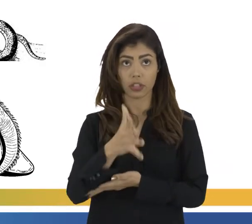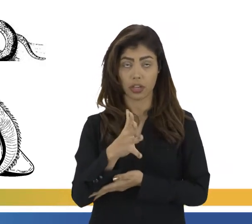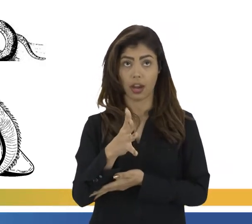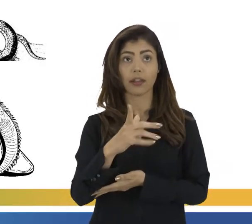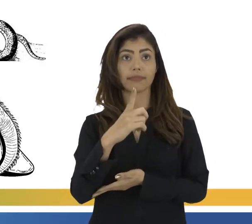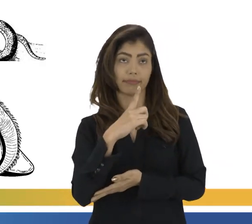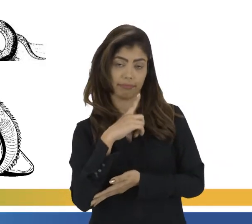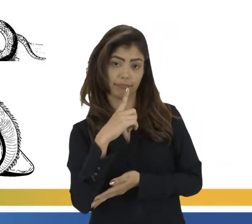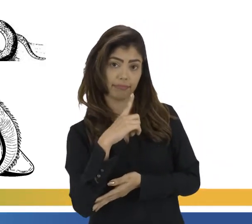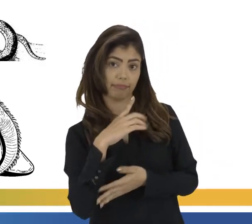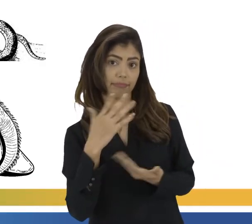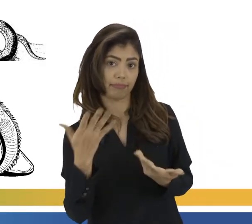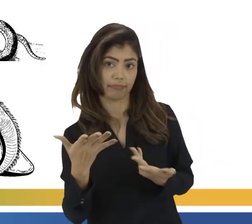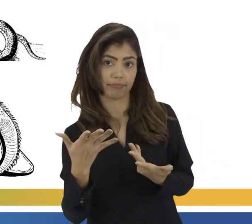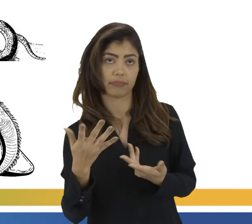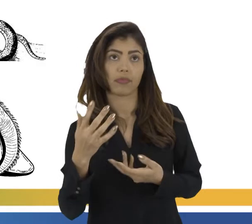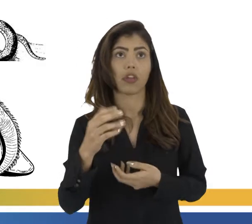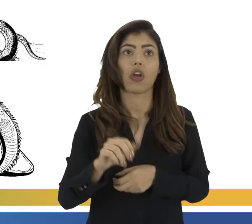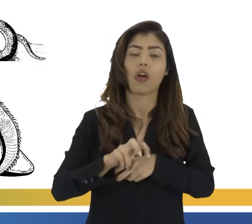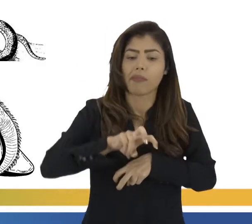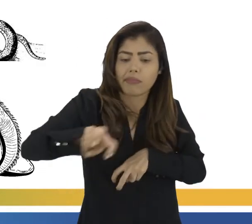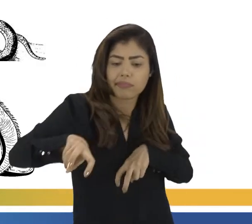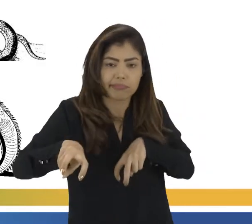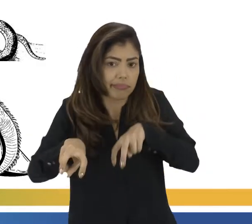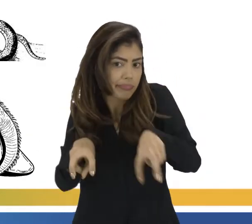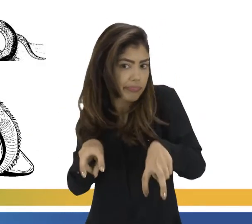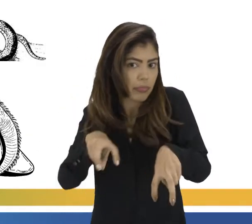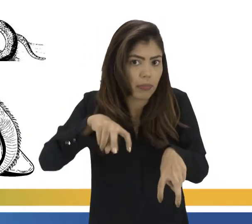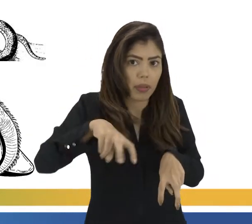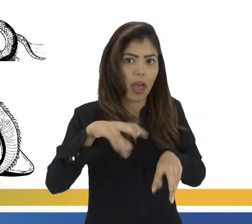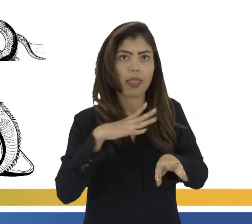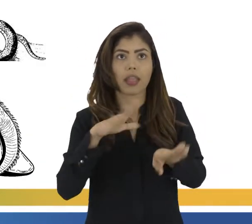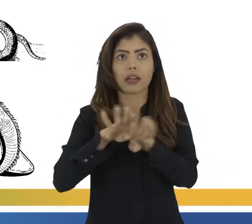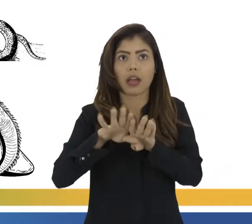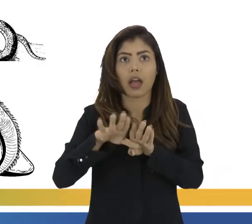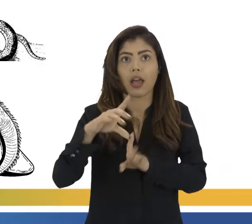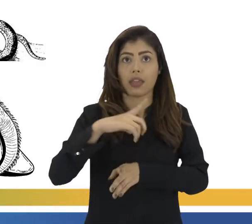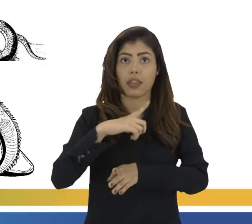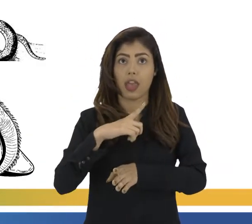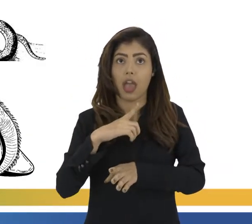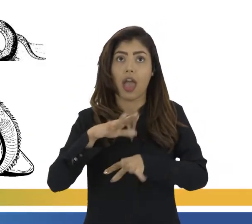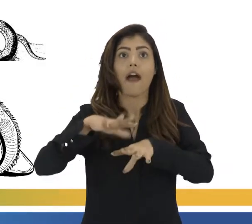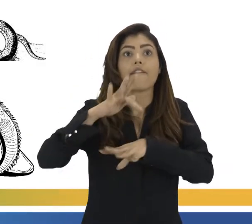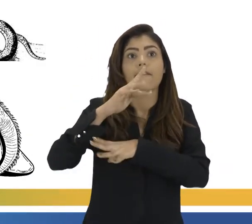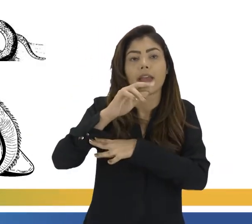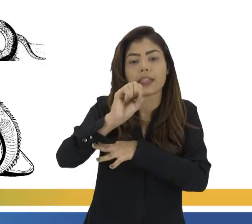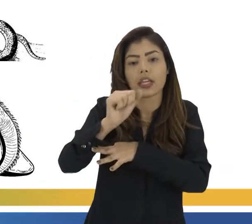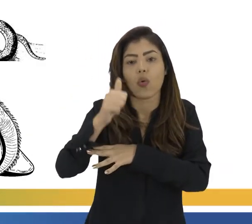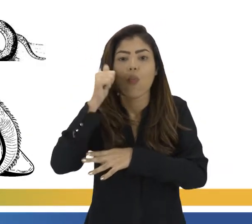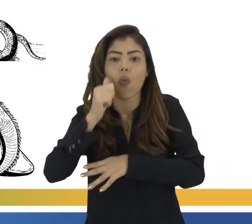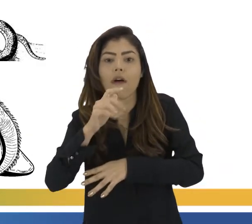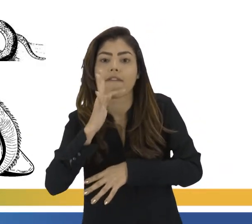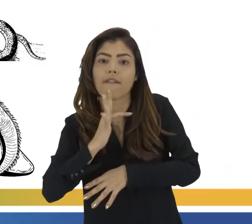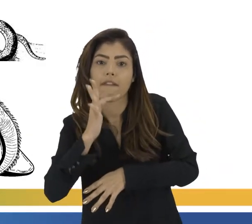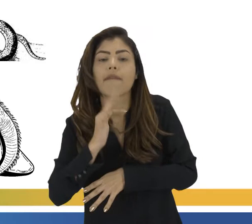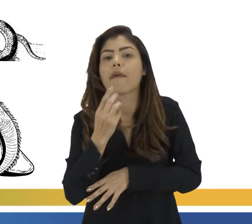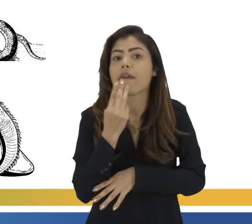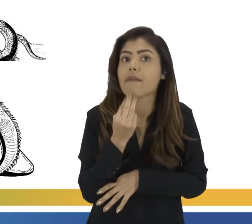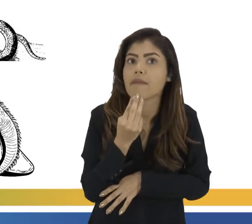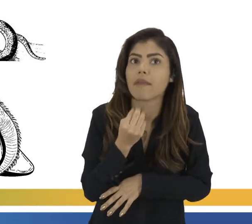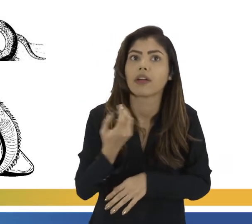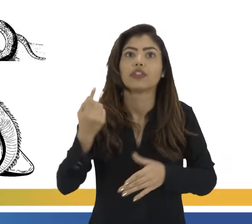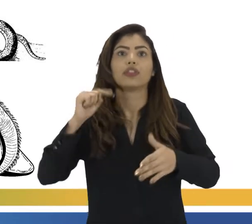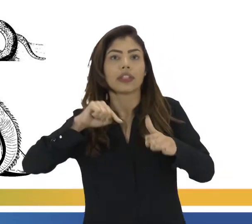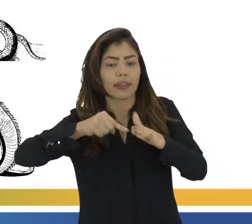reprodução dos répteis, ela é sexuada com fecundação interna.